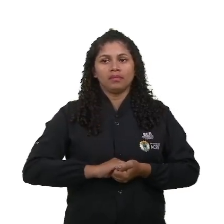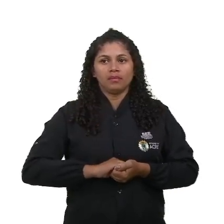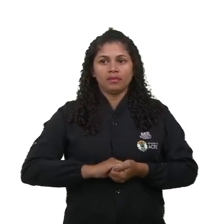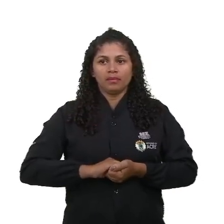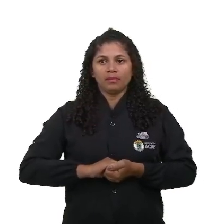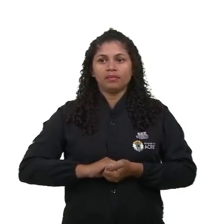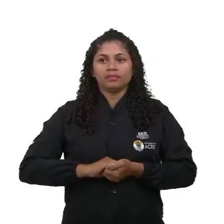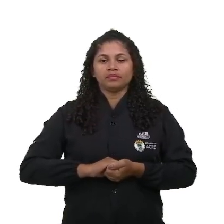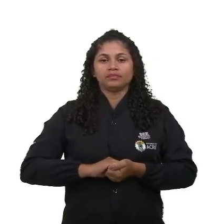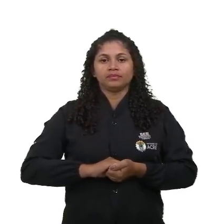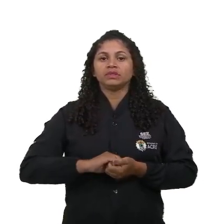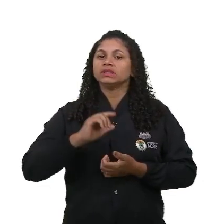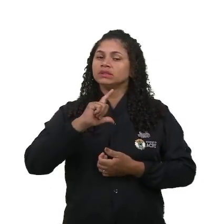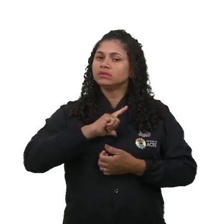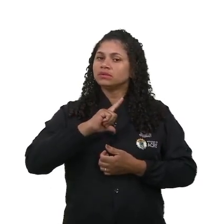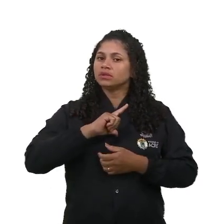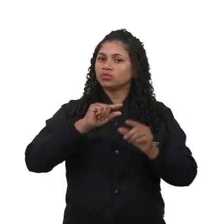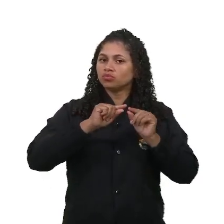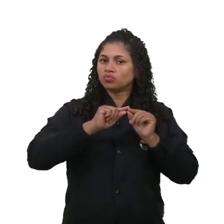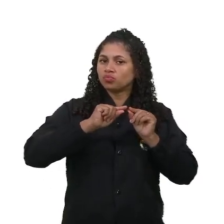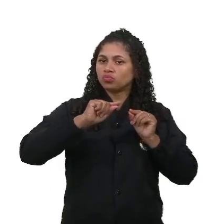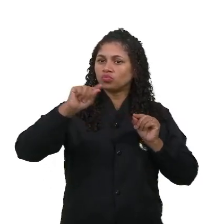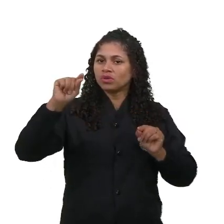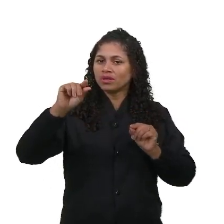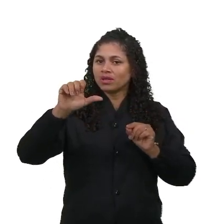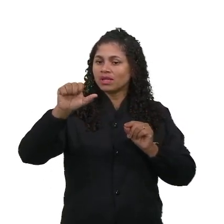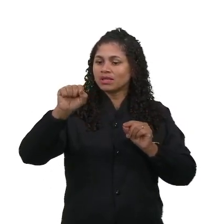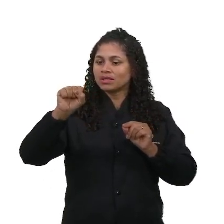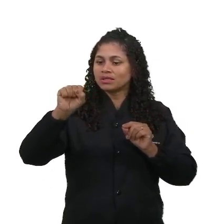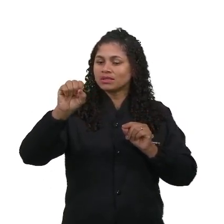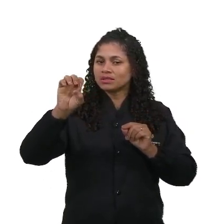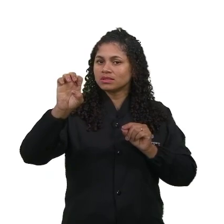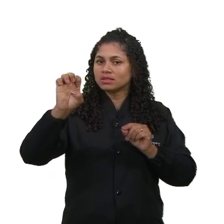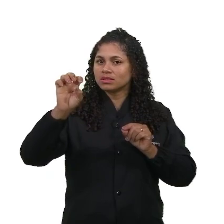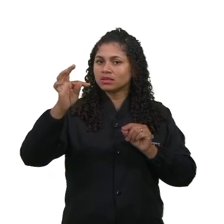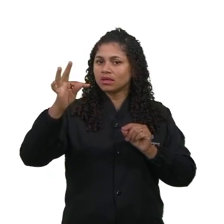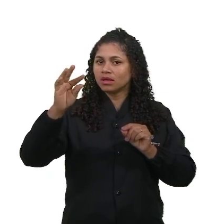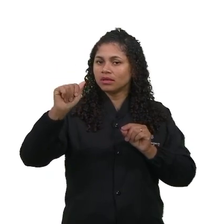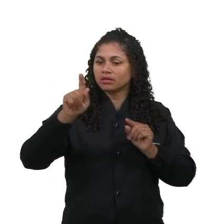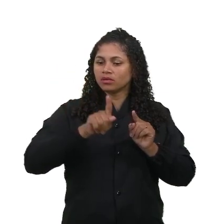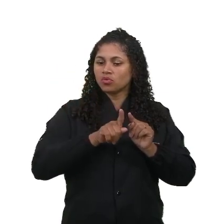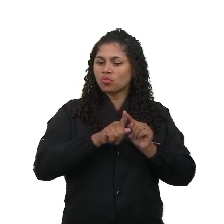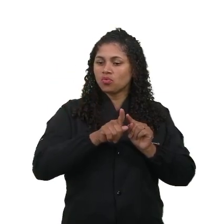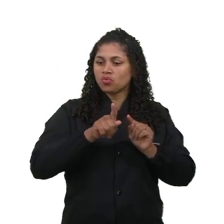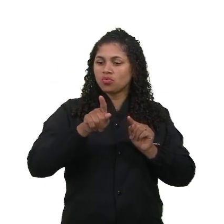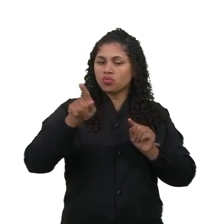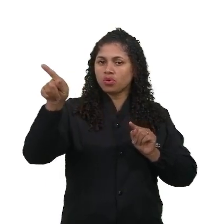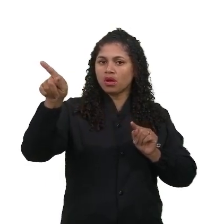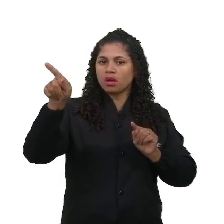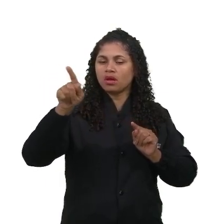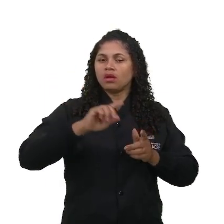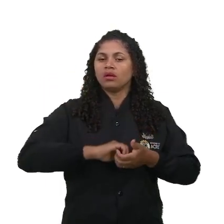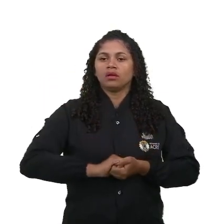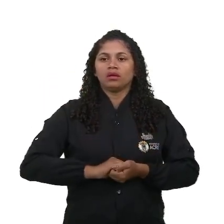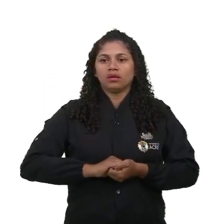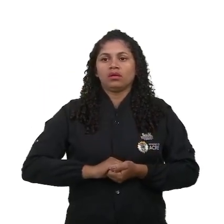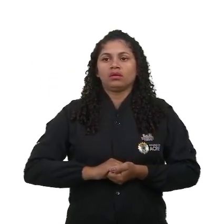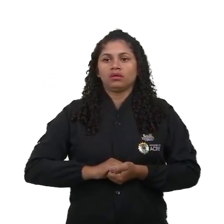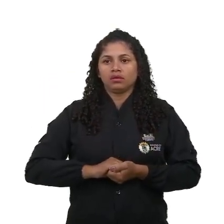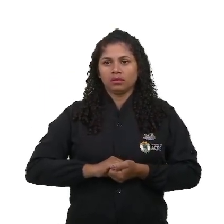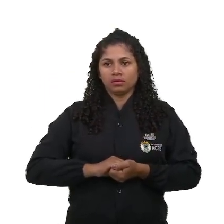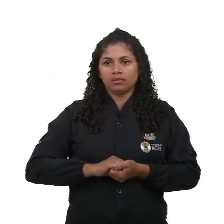tipo. Então, um vetor AB, por exemplo, é algo que tem